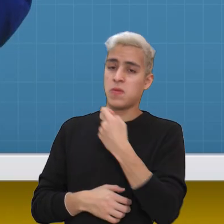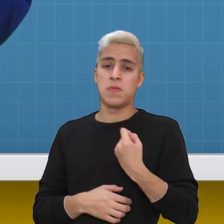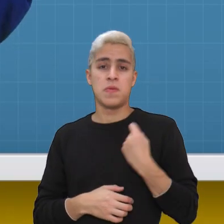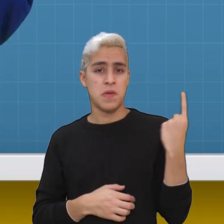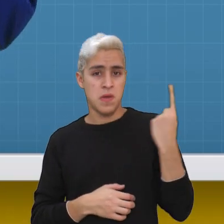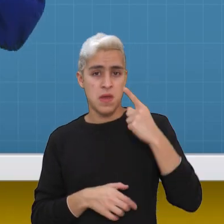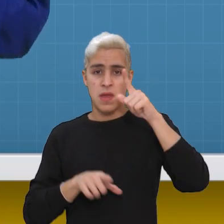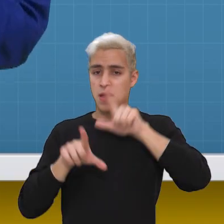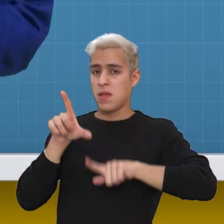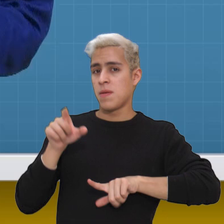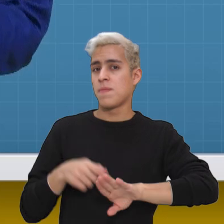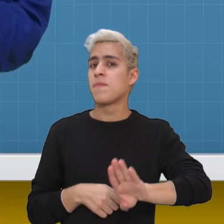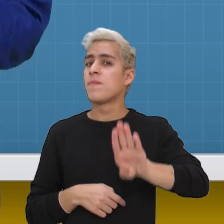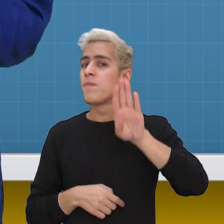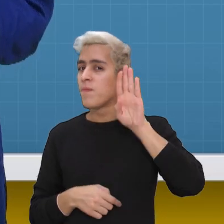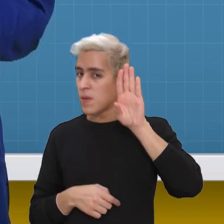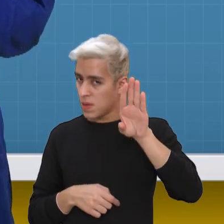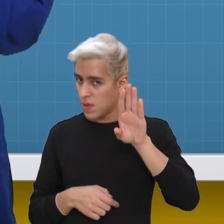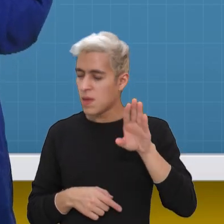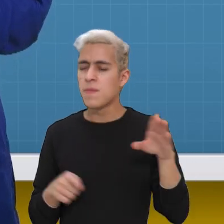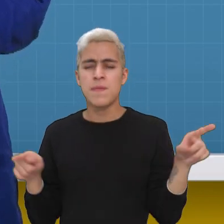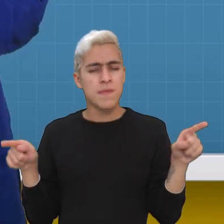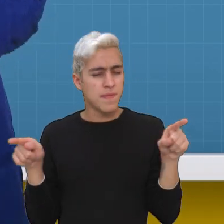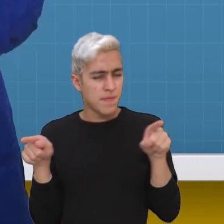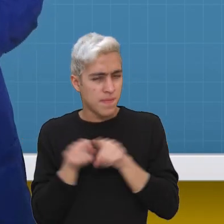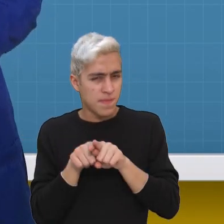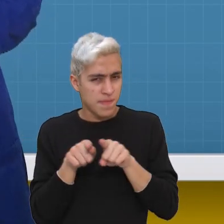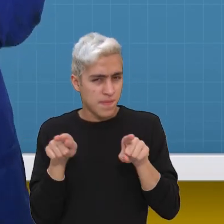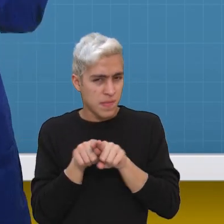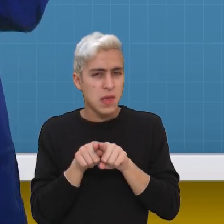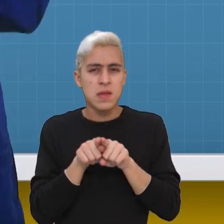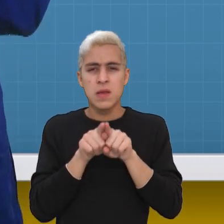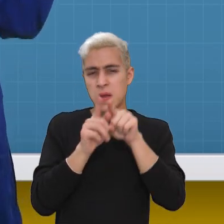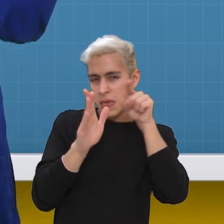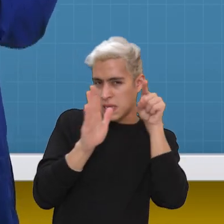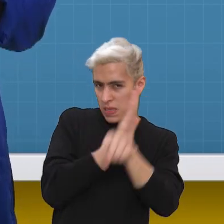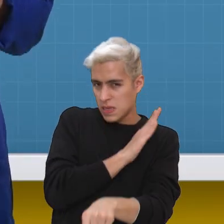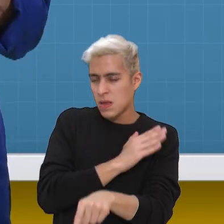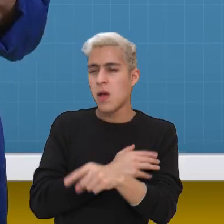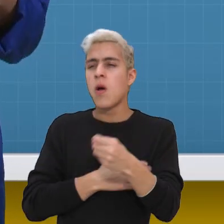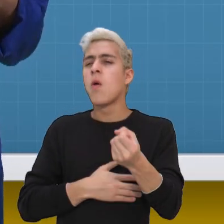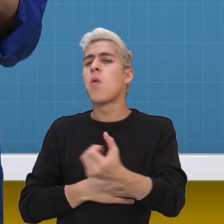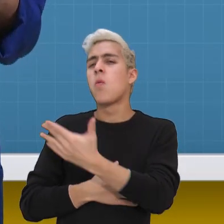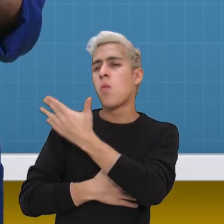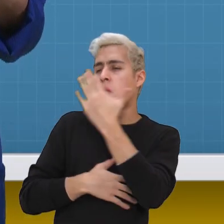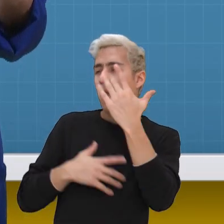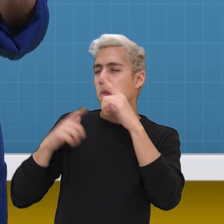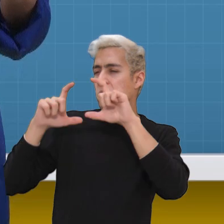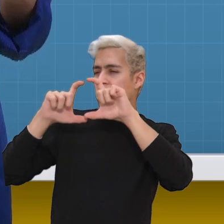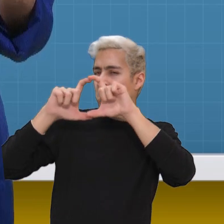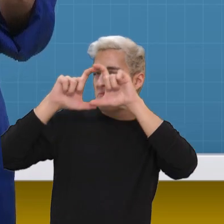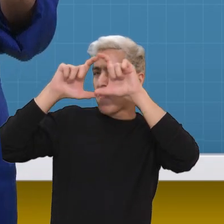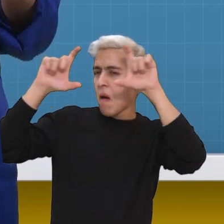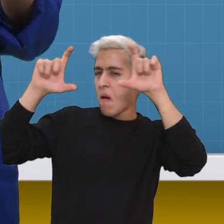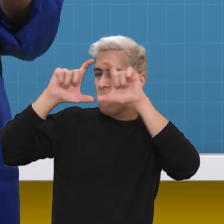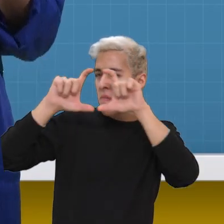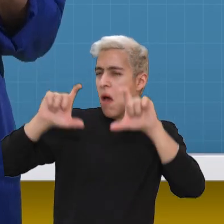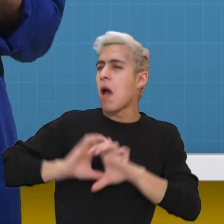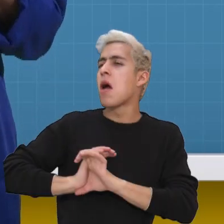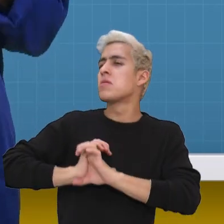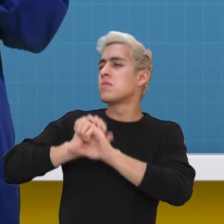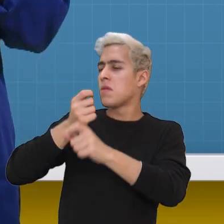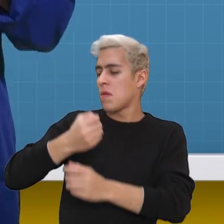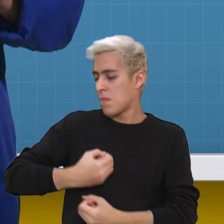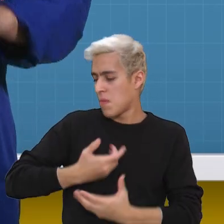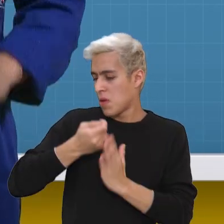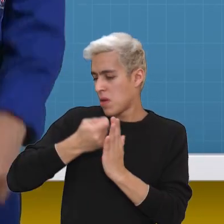Exercício número 1, letra B. Mesma quadrinha, pergunta, quantas estrofes há nesse